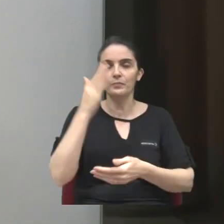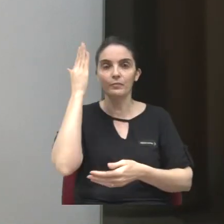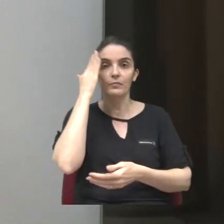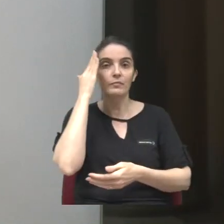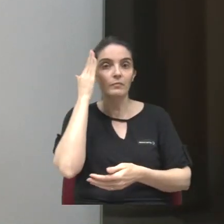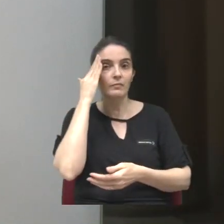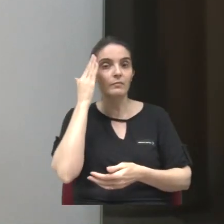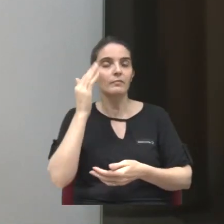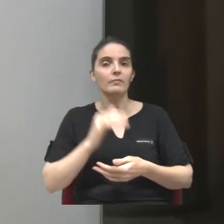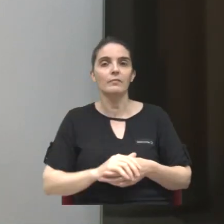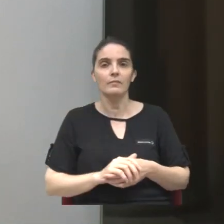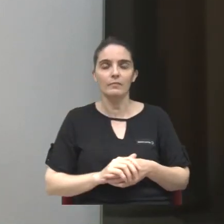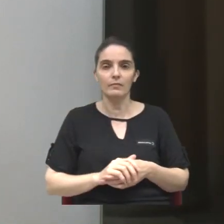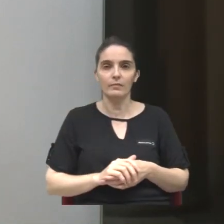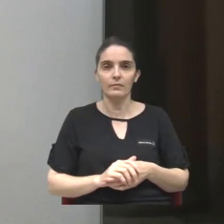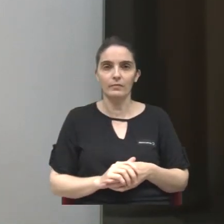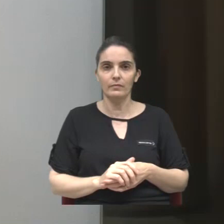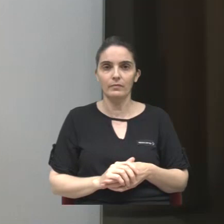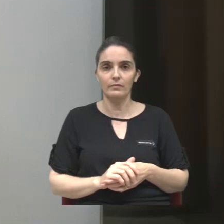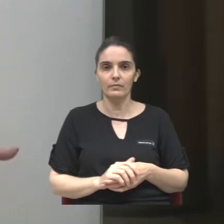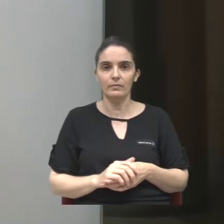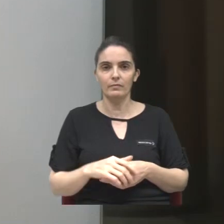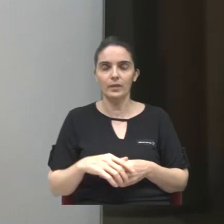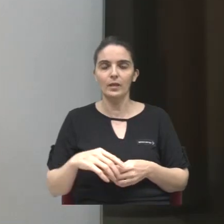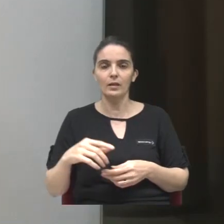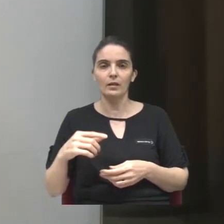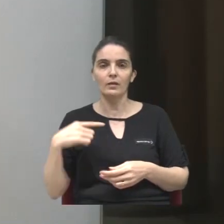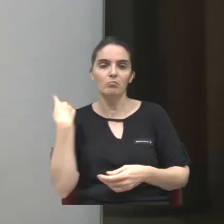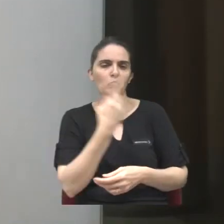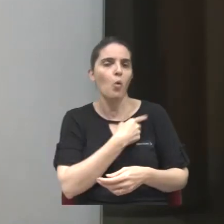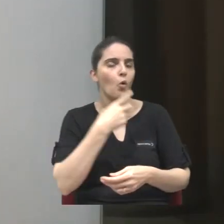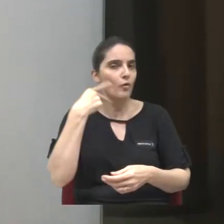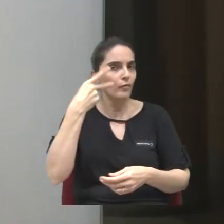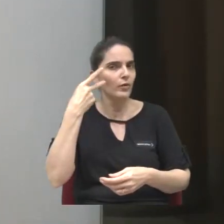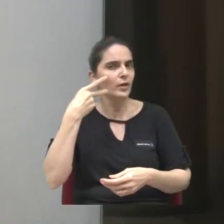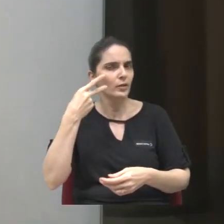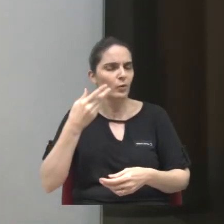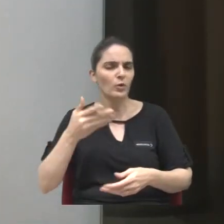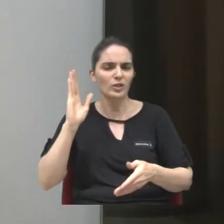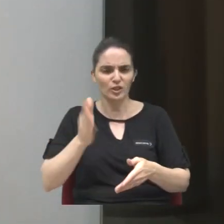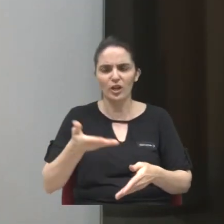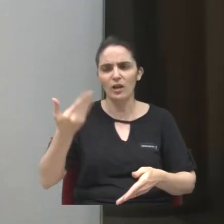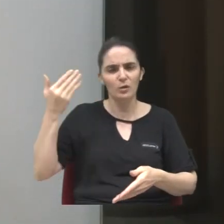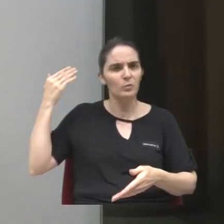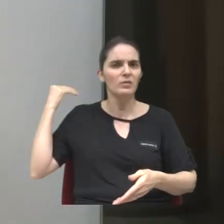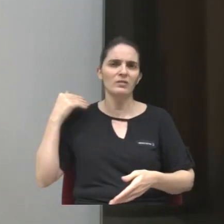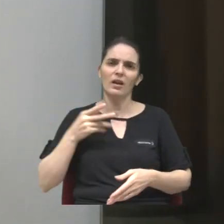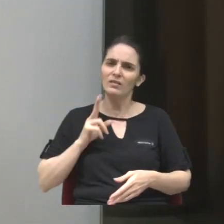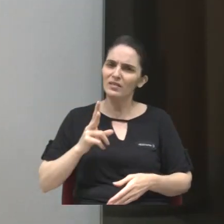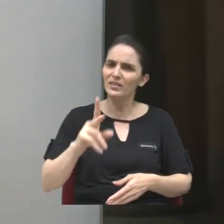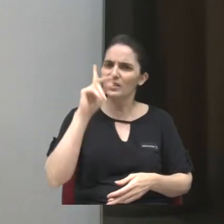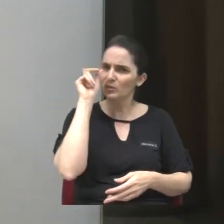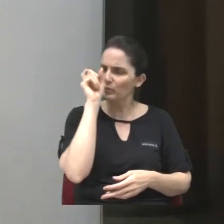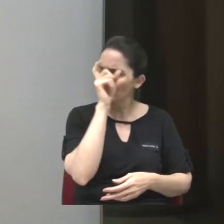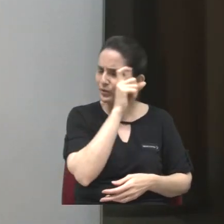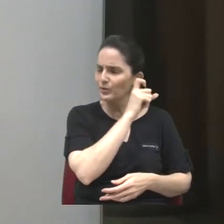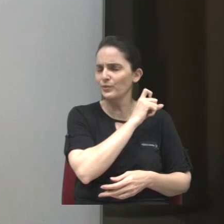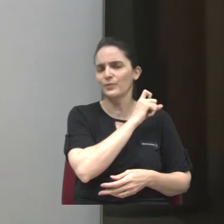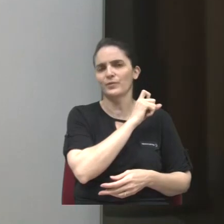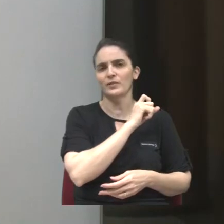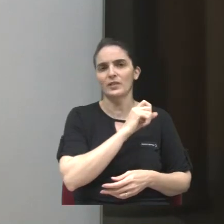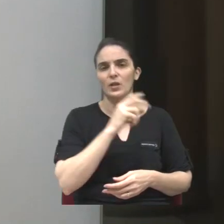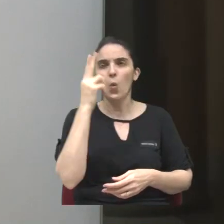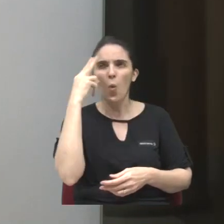que já temos outro mandato, sabemos a dificuldade que sempre teve ali na área das ambulâncias, que